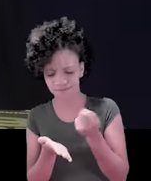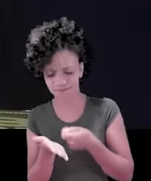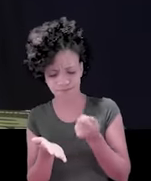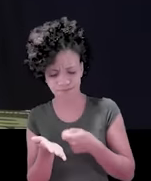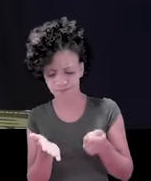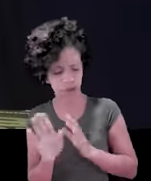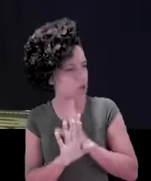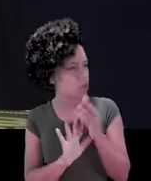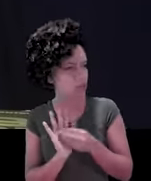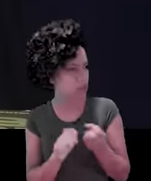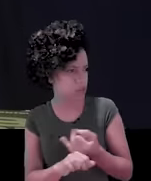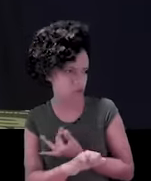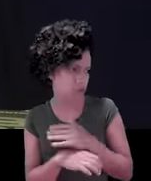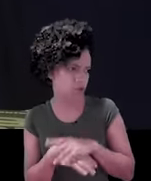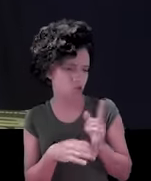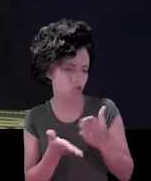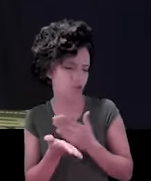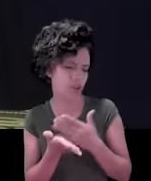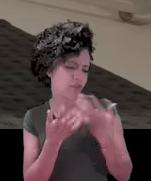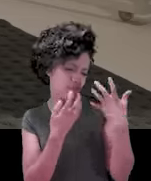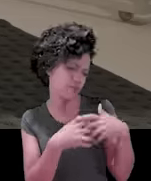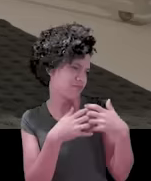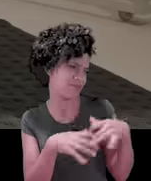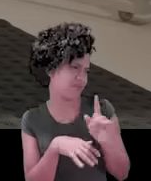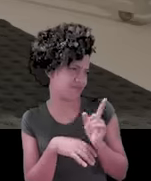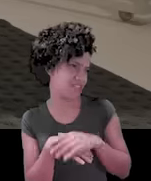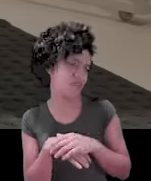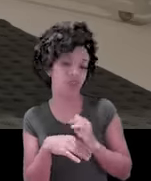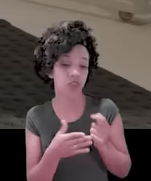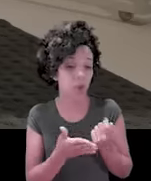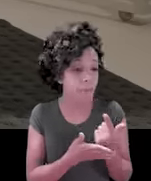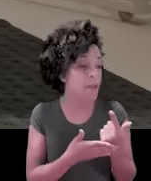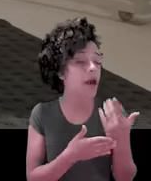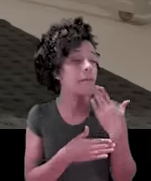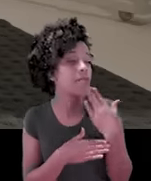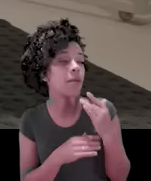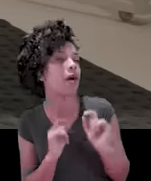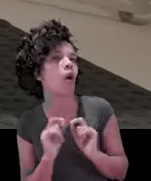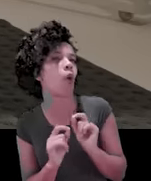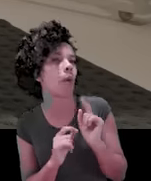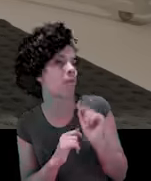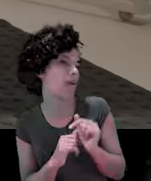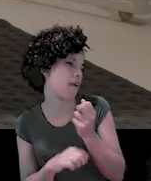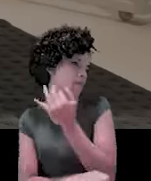tudo emoção que eu te ouvindo ele não é onde o racional você tava pensando em comprar esse livro para saber como como é a floresta amazônica